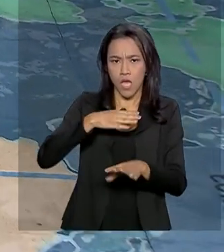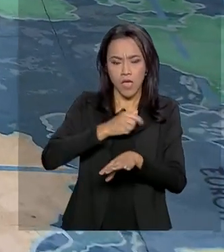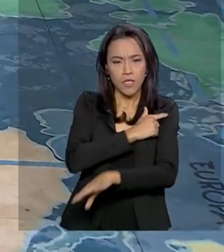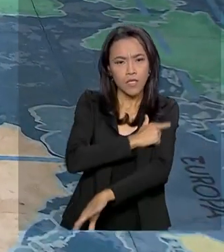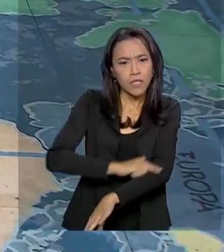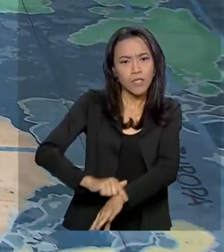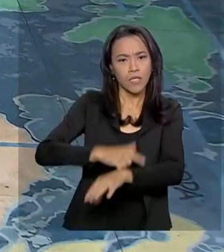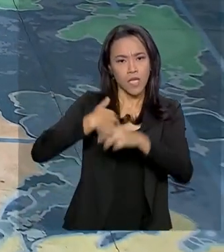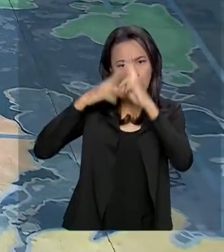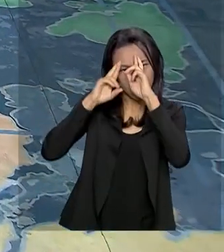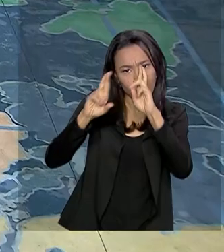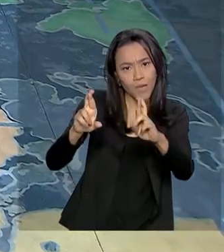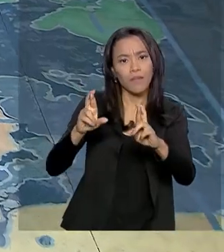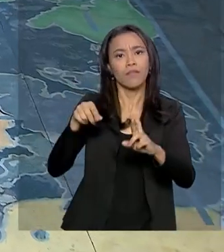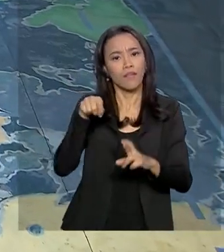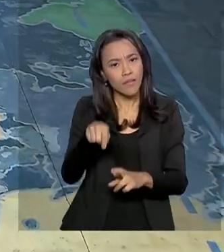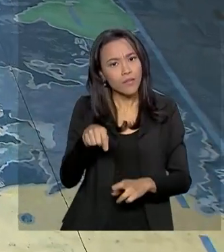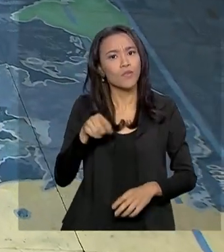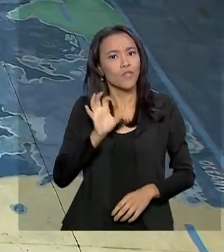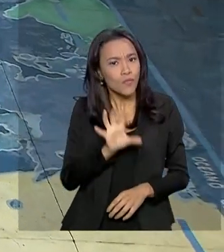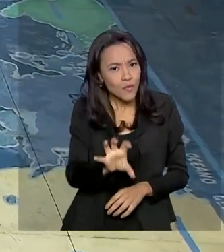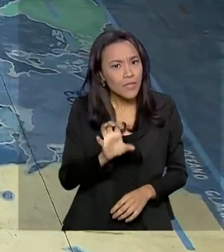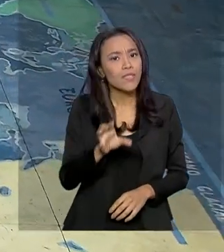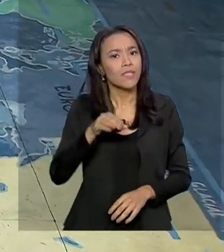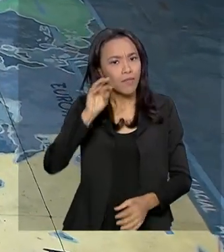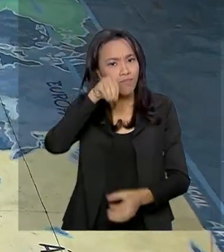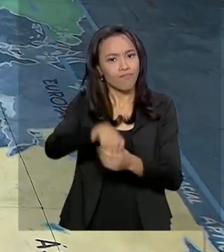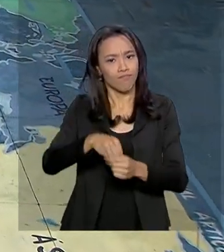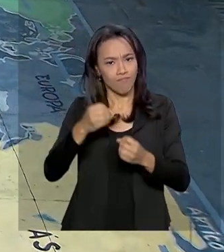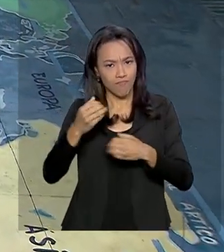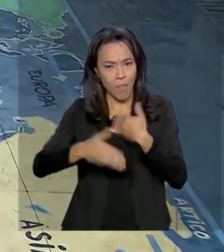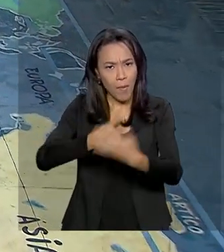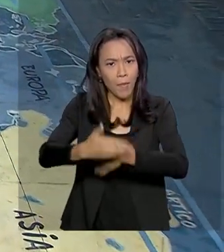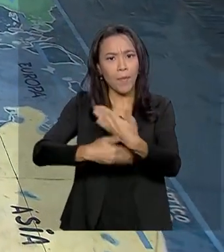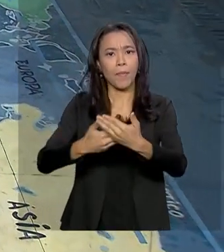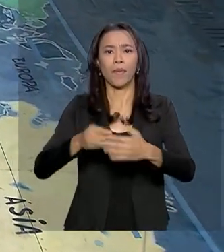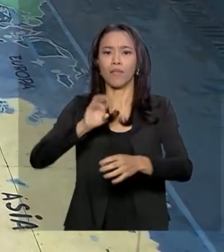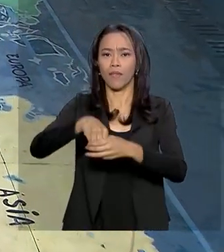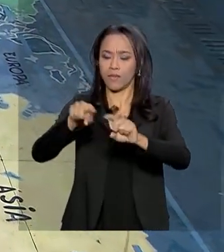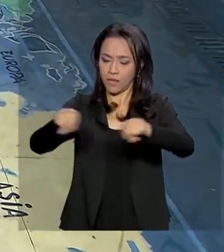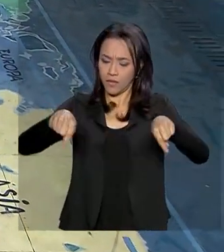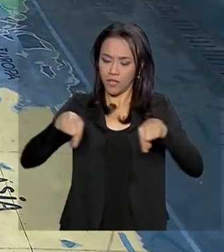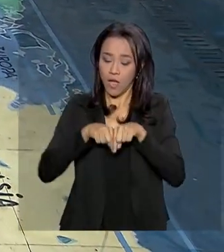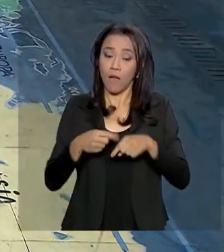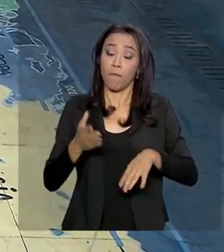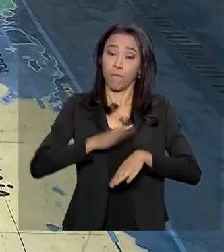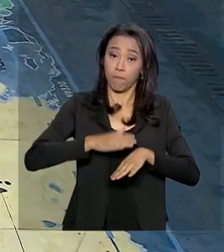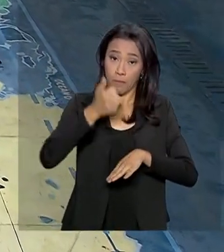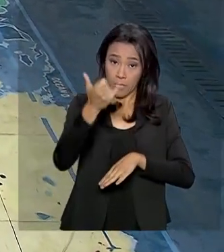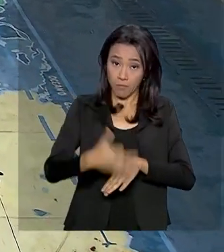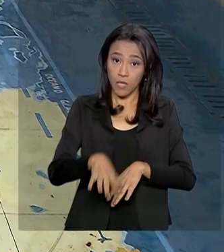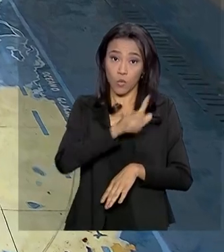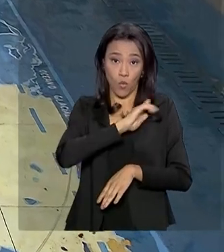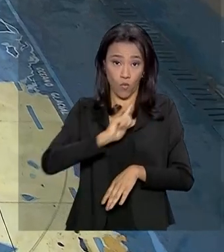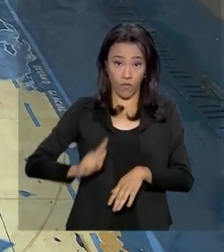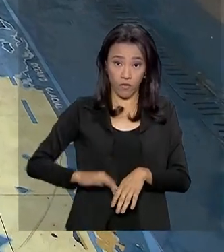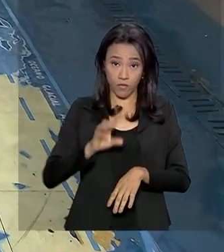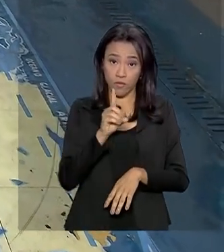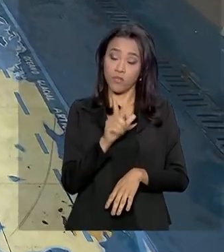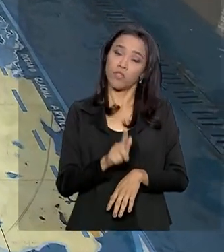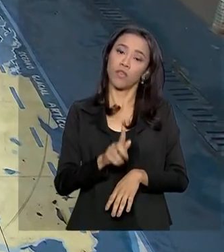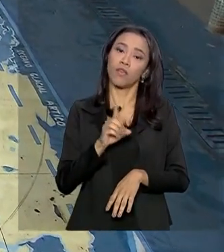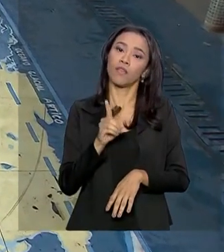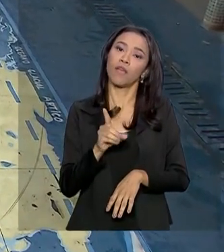refletindo no desempenho desses alunos na sala de aula. Segundo o governo do Distrito Federal, mais de 80% dos pais